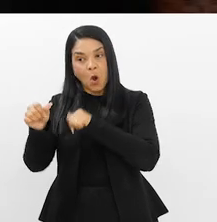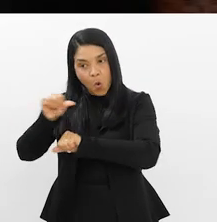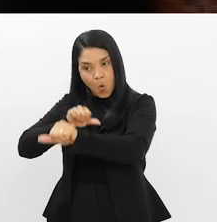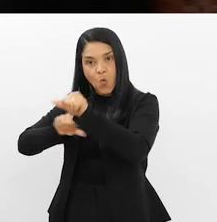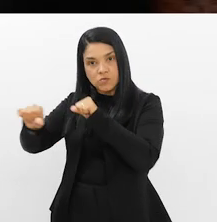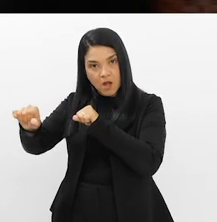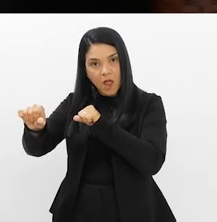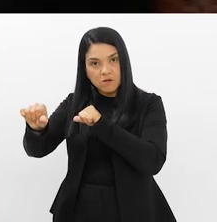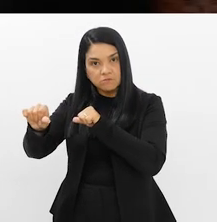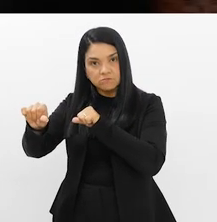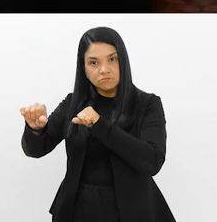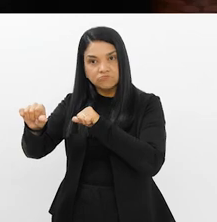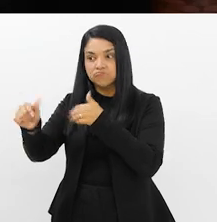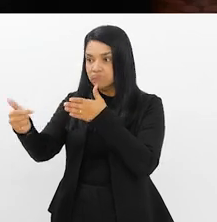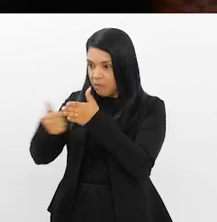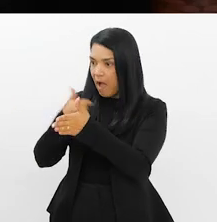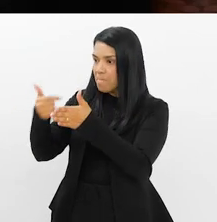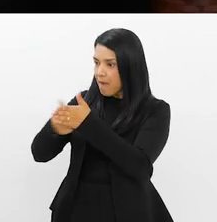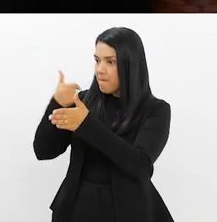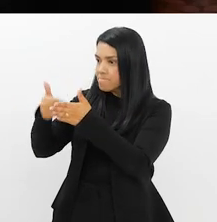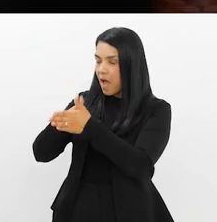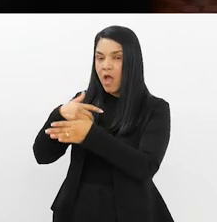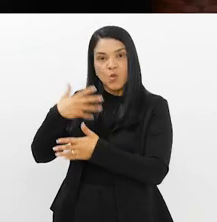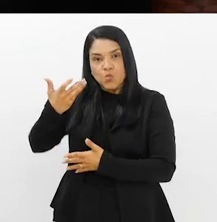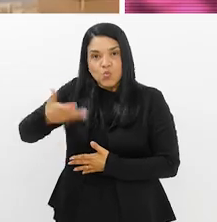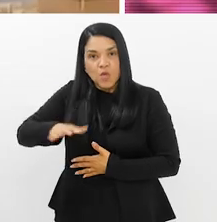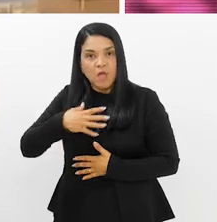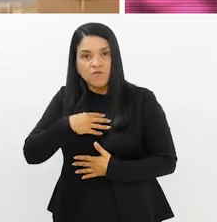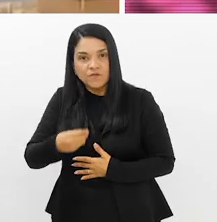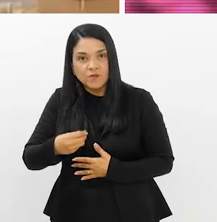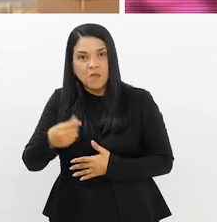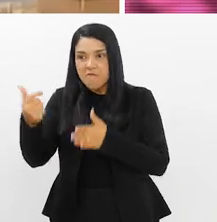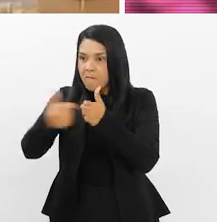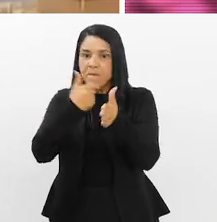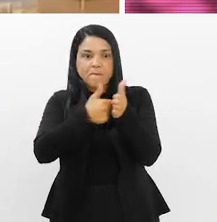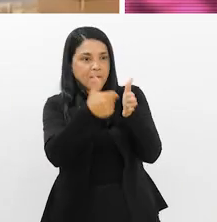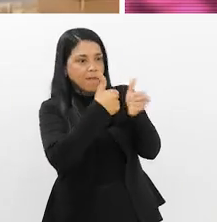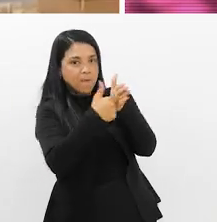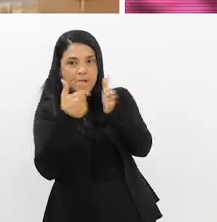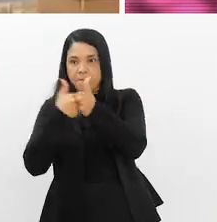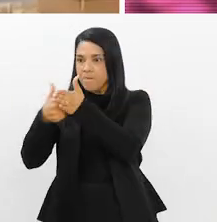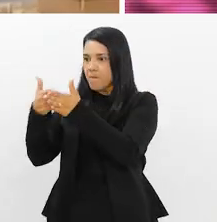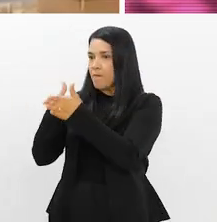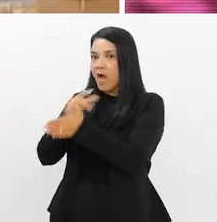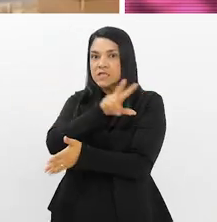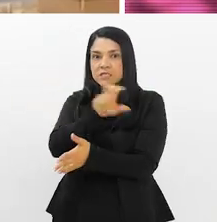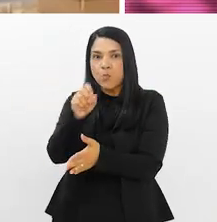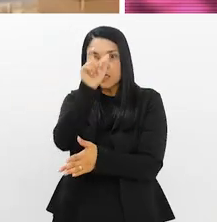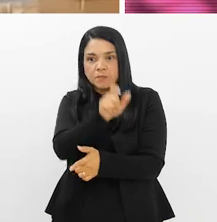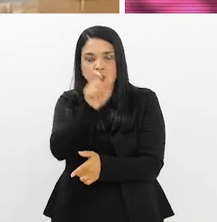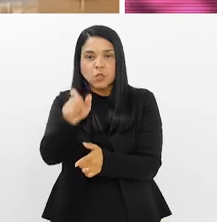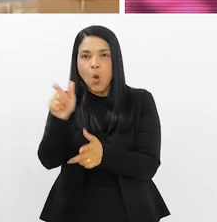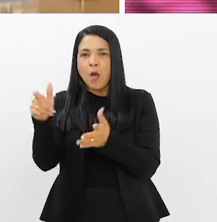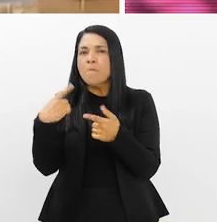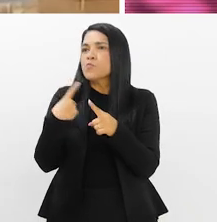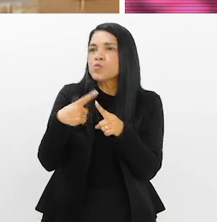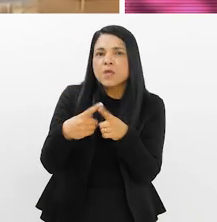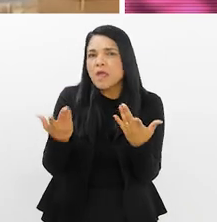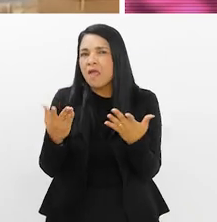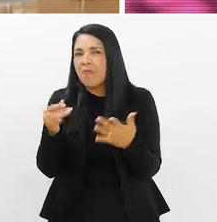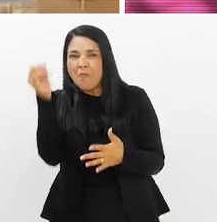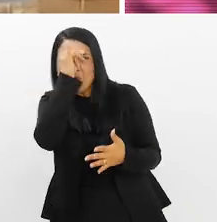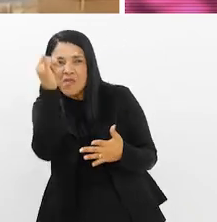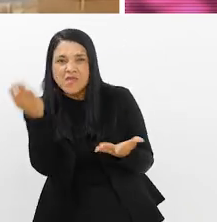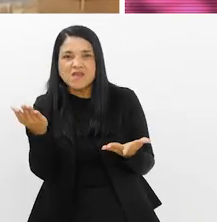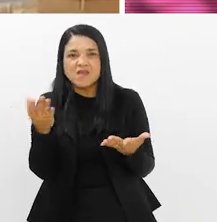Mas o contrário a gente vê muito, é só a gente falar que não quer ter filho, já vem 50 pessoas lá perguntando, ai, mas por